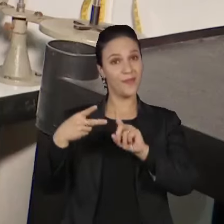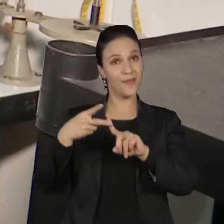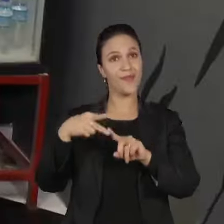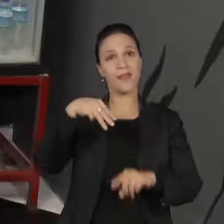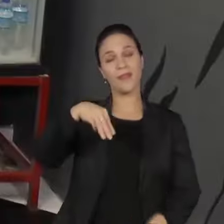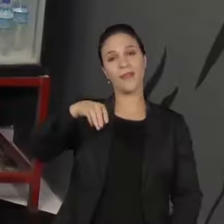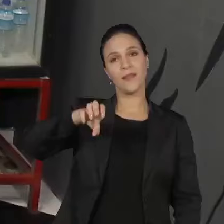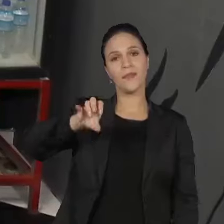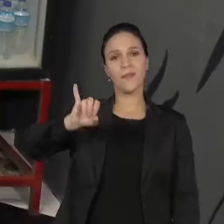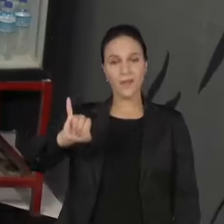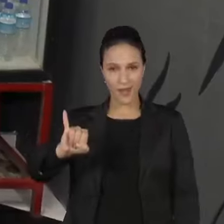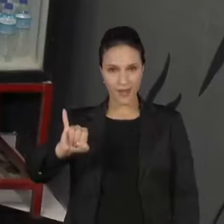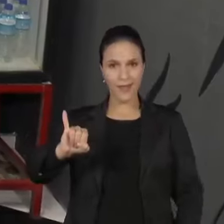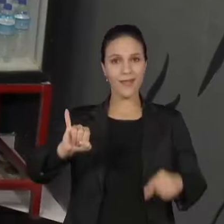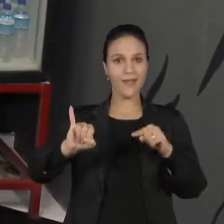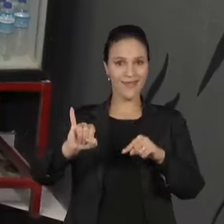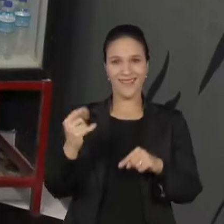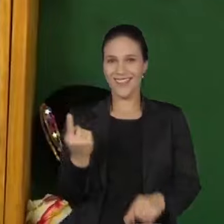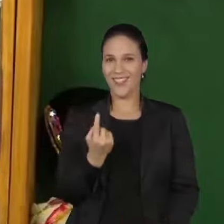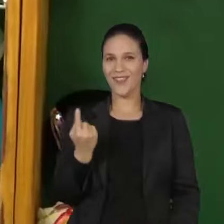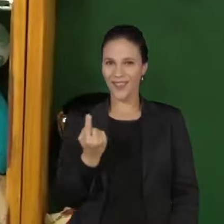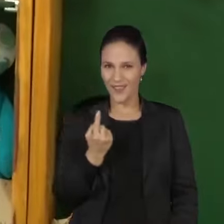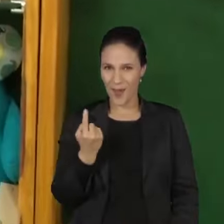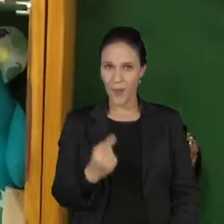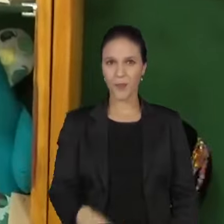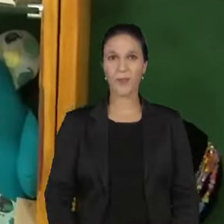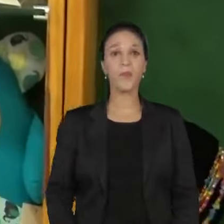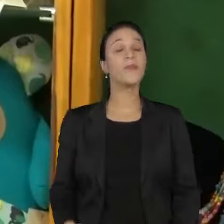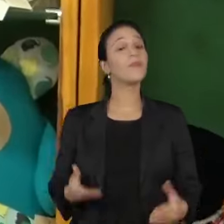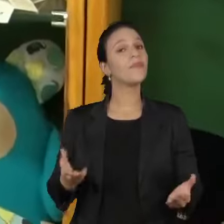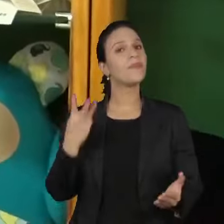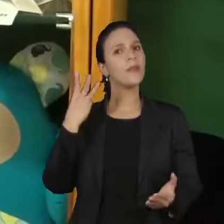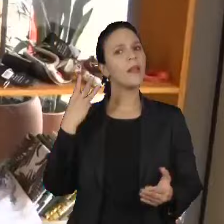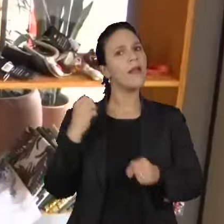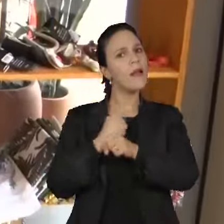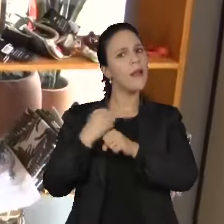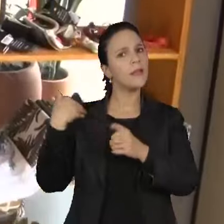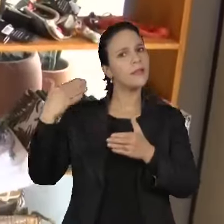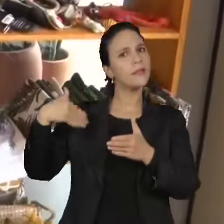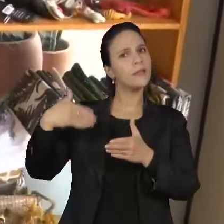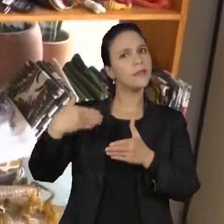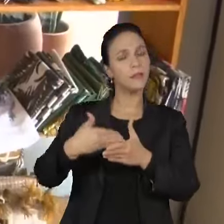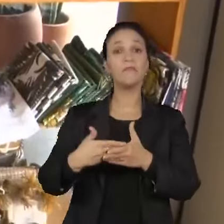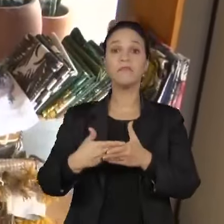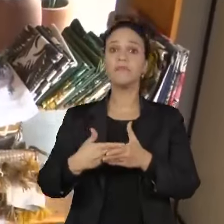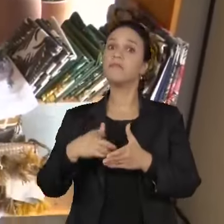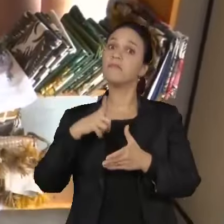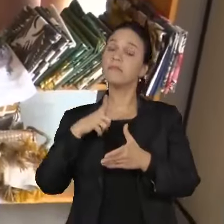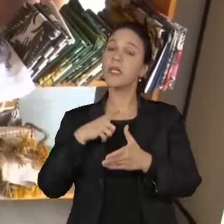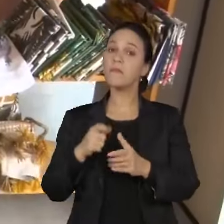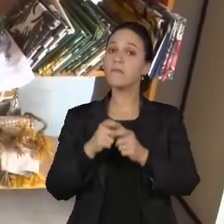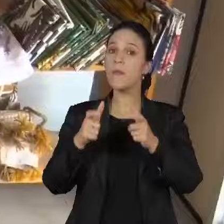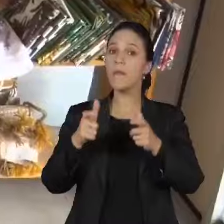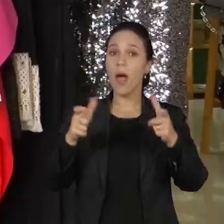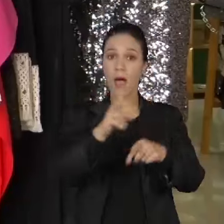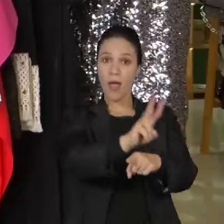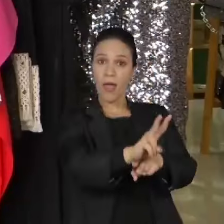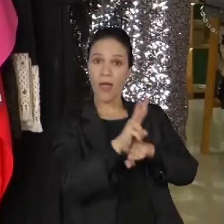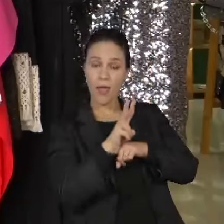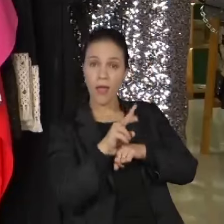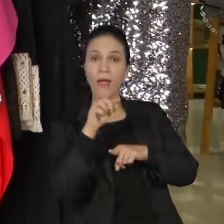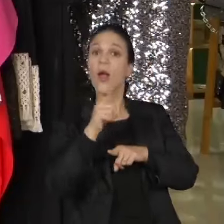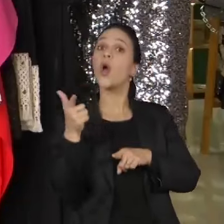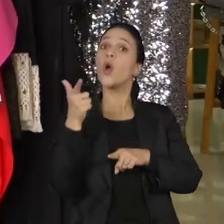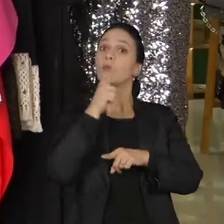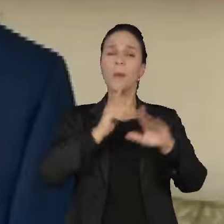MEIs, microempreendedores individuais. Nos últimos 3 anos, esse segmento, com alguma operação de financiamento, teve crescimento de